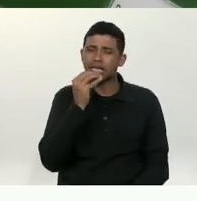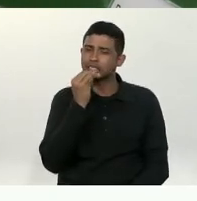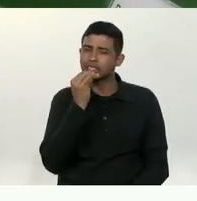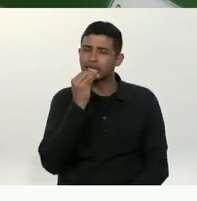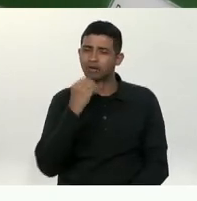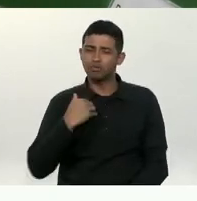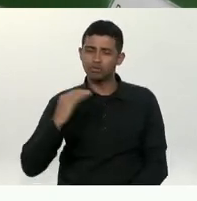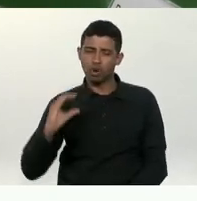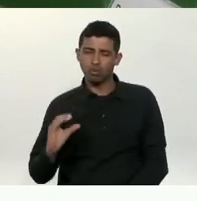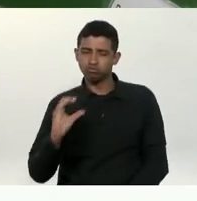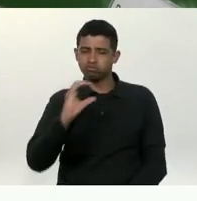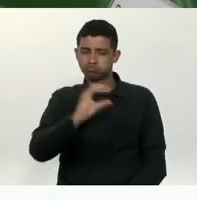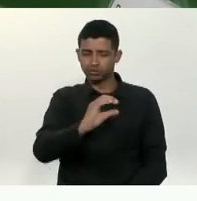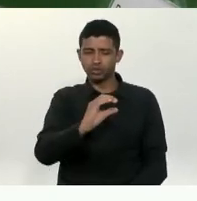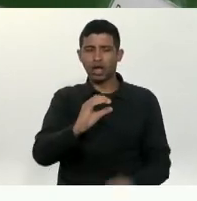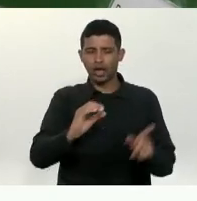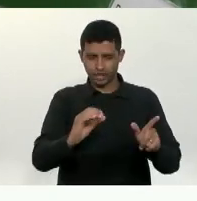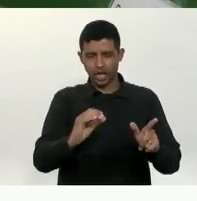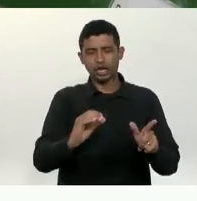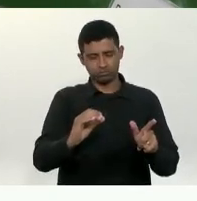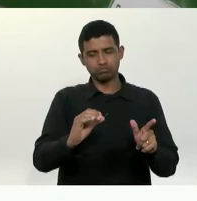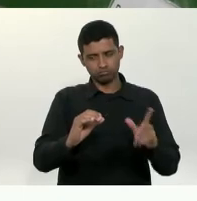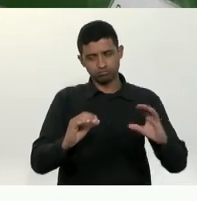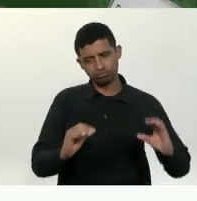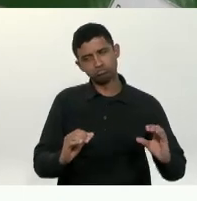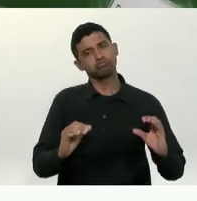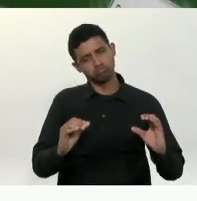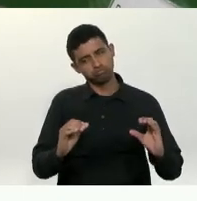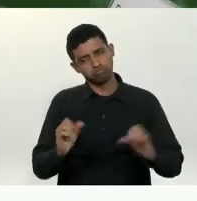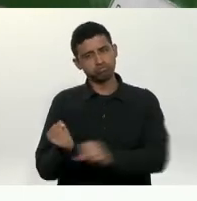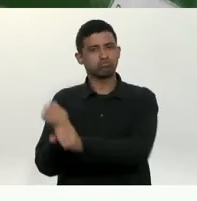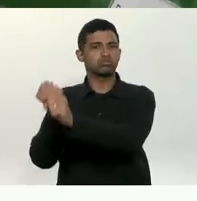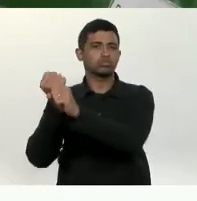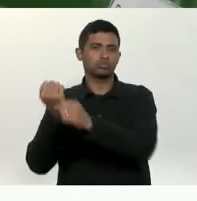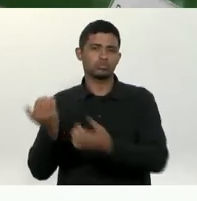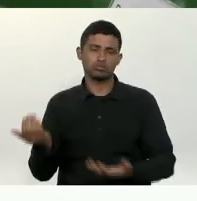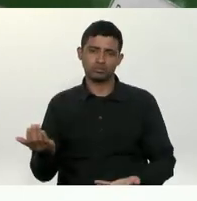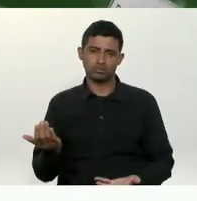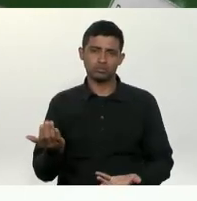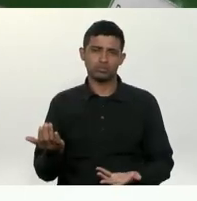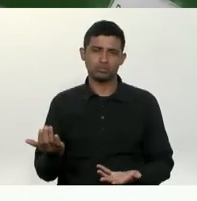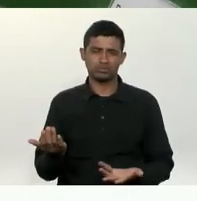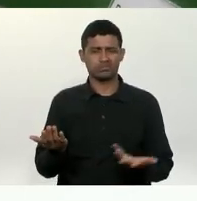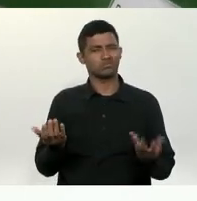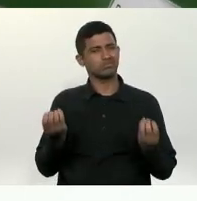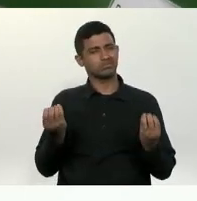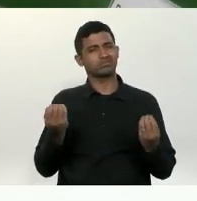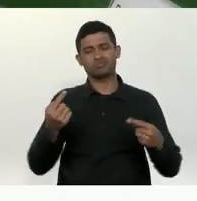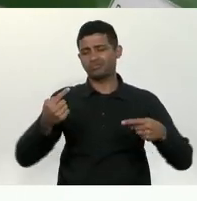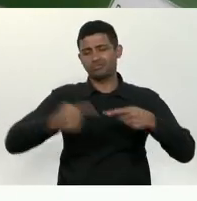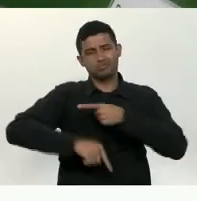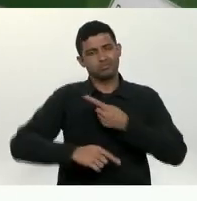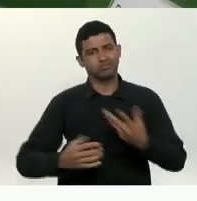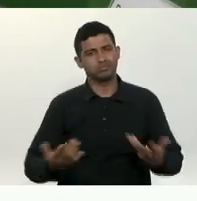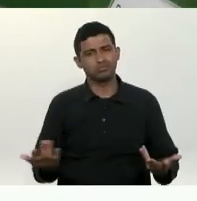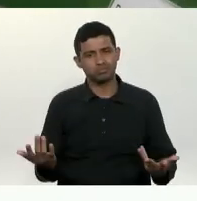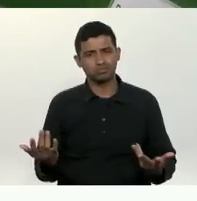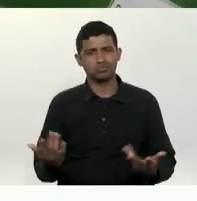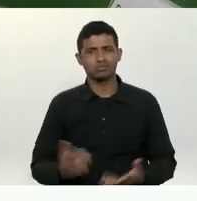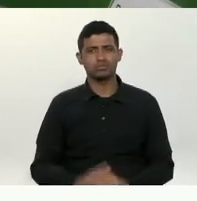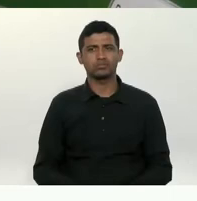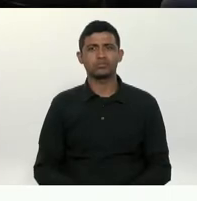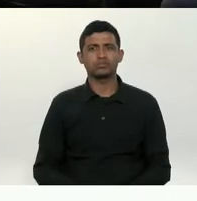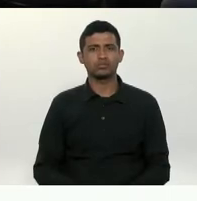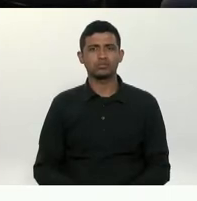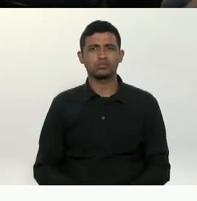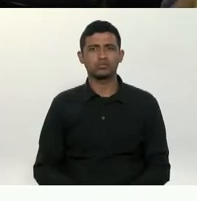dizer, o sujeito quer ter o abastecimento do gás, ainda investir no material a ser aplicado? Absolutamente, isso é um equívoco.